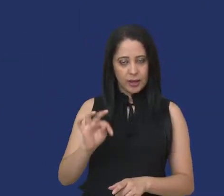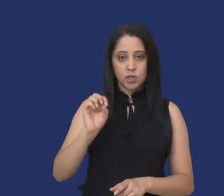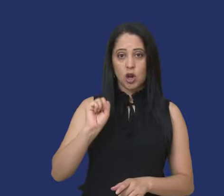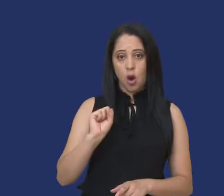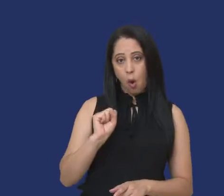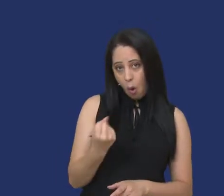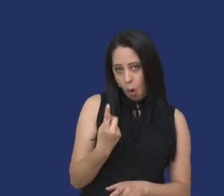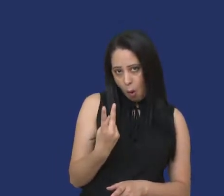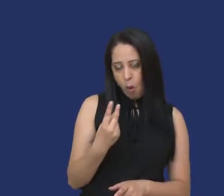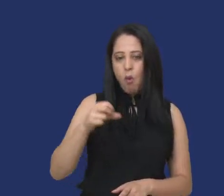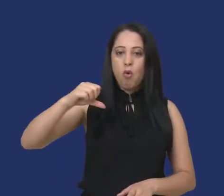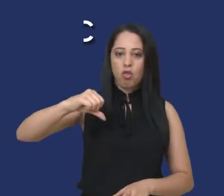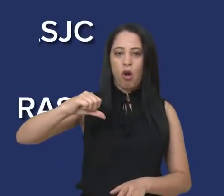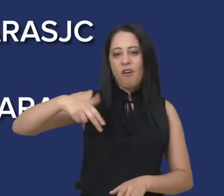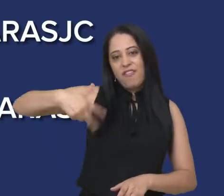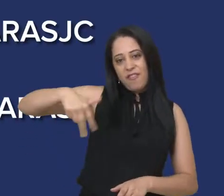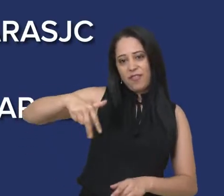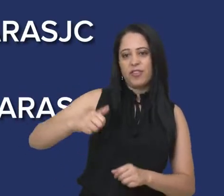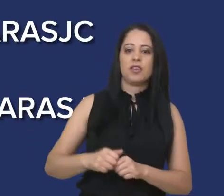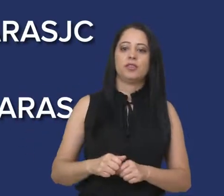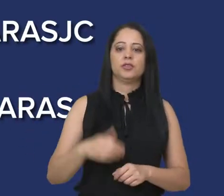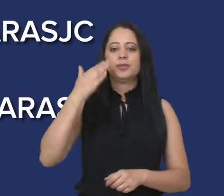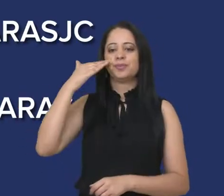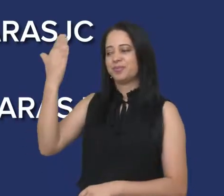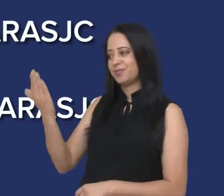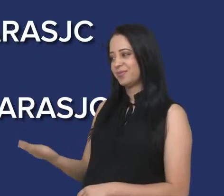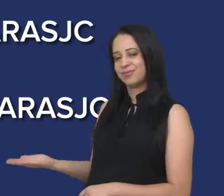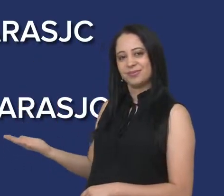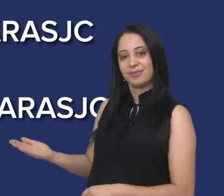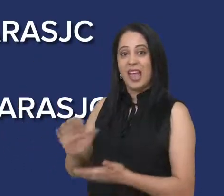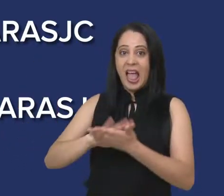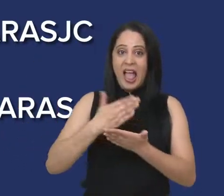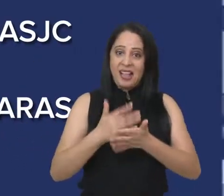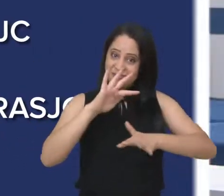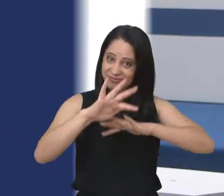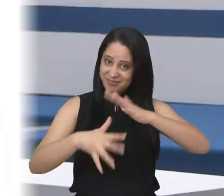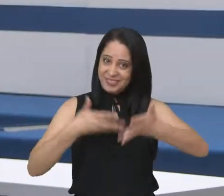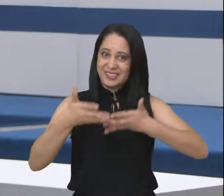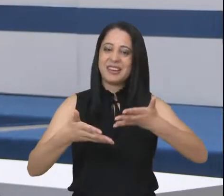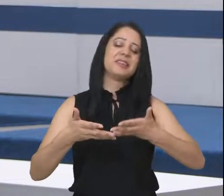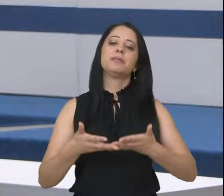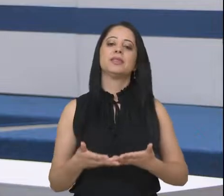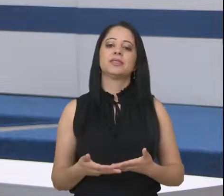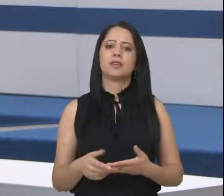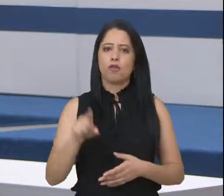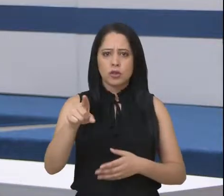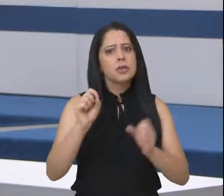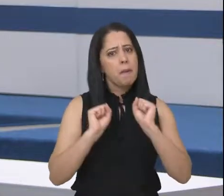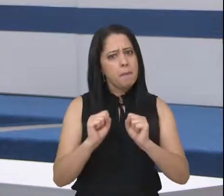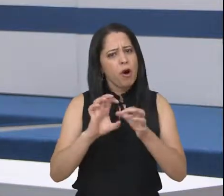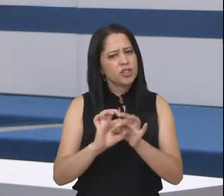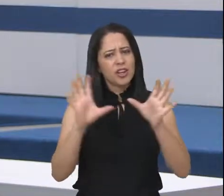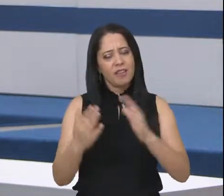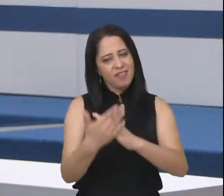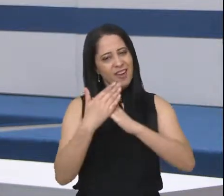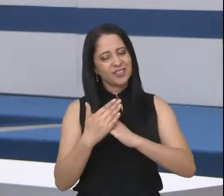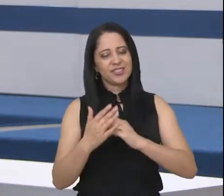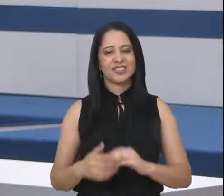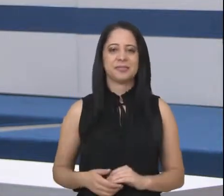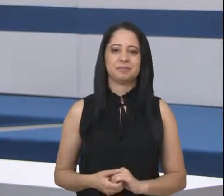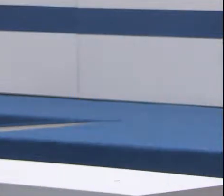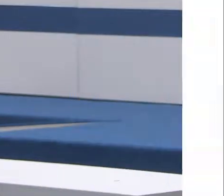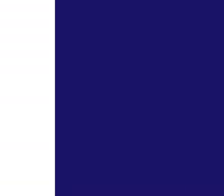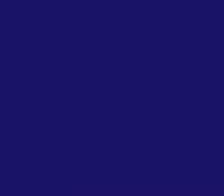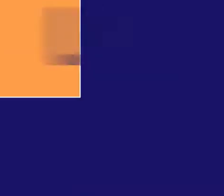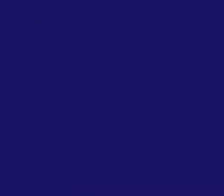da Vivo, e também pelas redes sociais do Legislativo com tradução em Libras. Participe e ajude a construir o futuro da